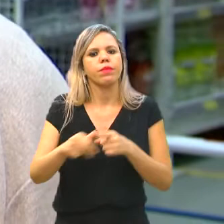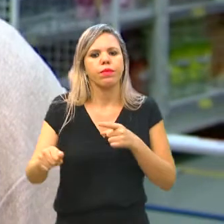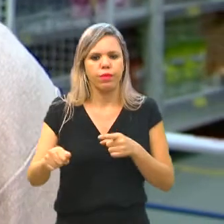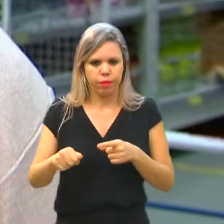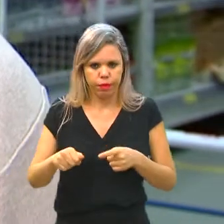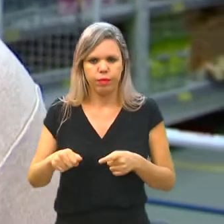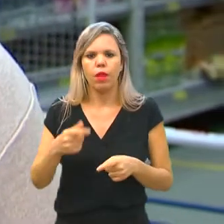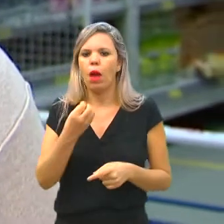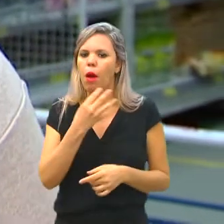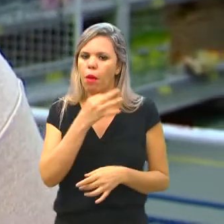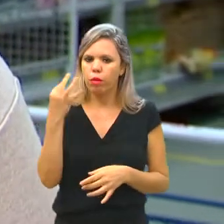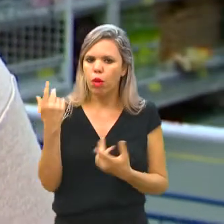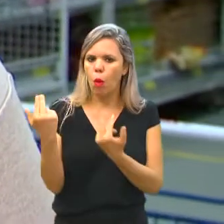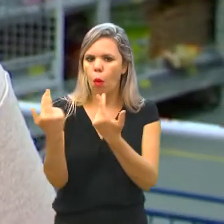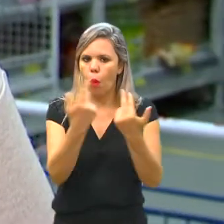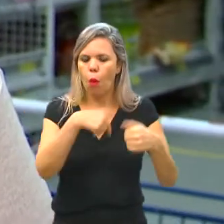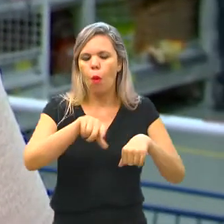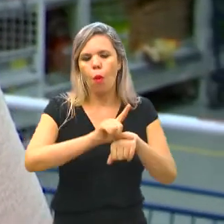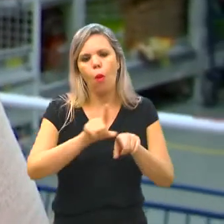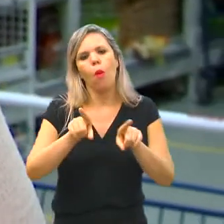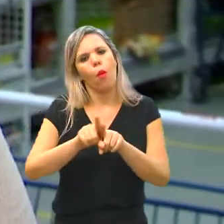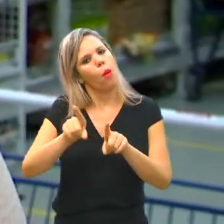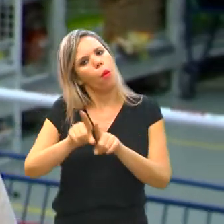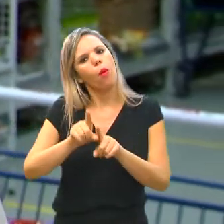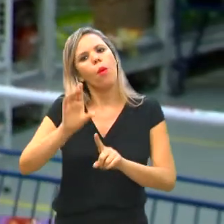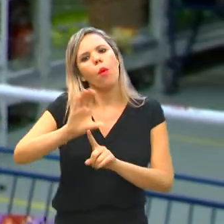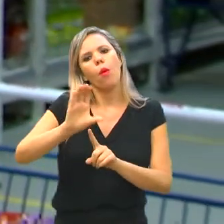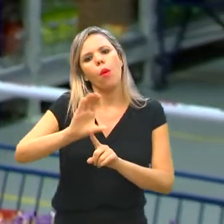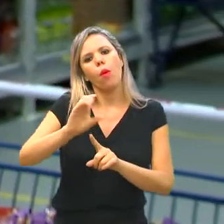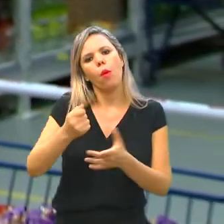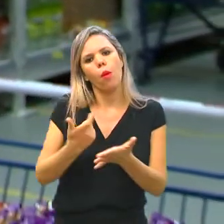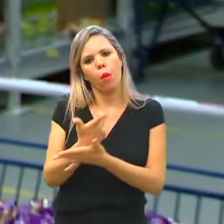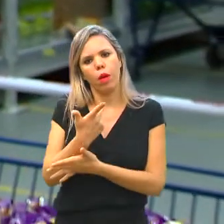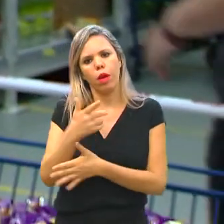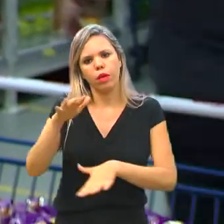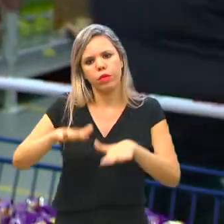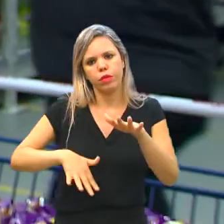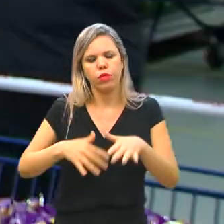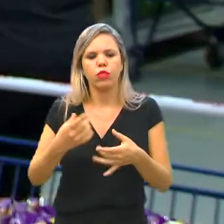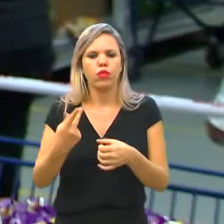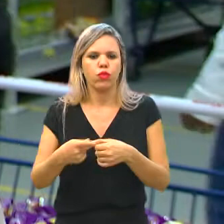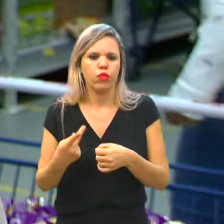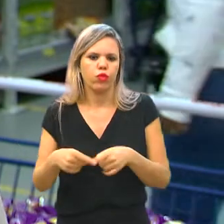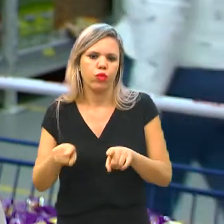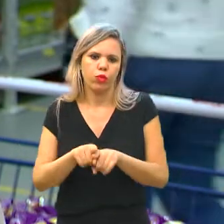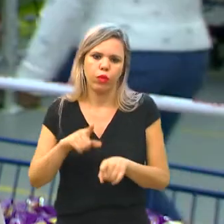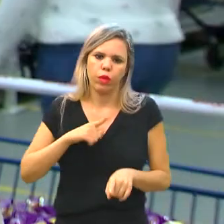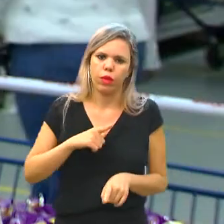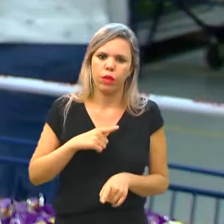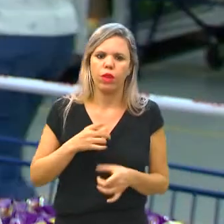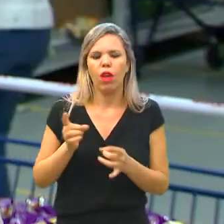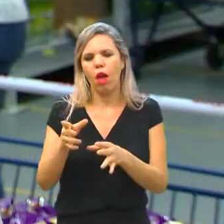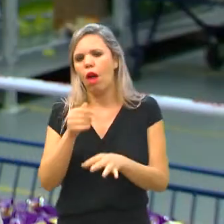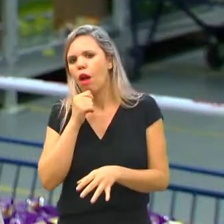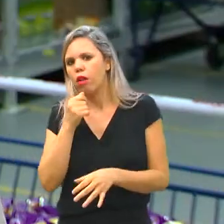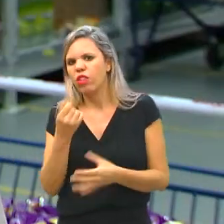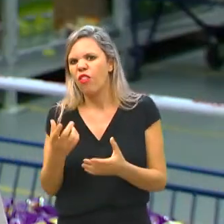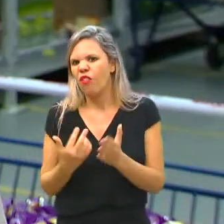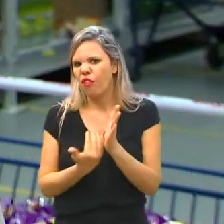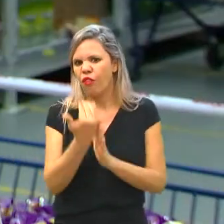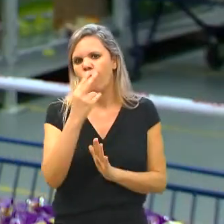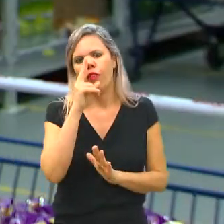do vencimento é bom tanto para a loja quanto para o consumidor. Às vezes é uma mercadoria que a gente não tem uma venda